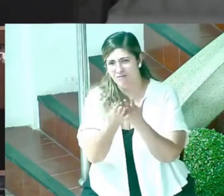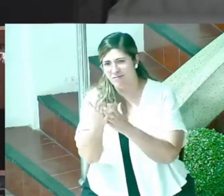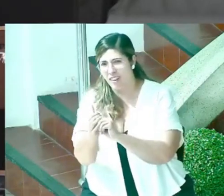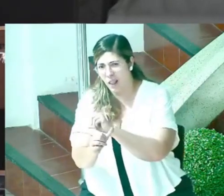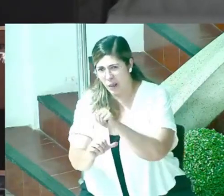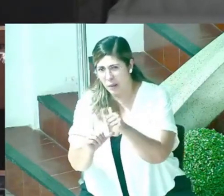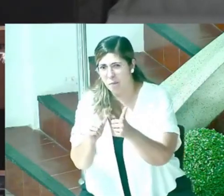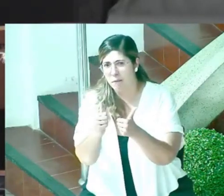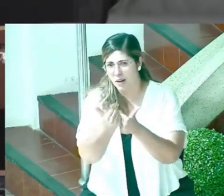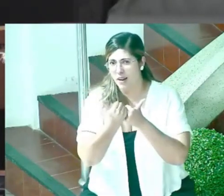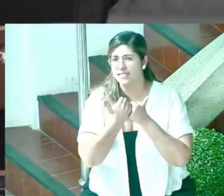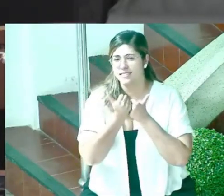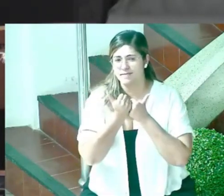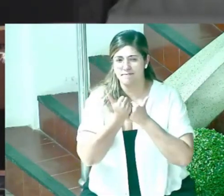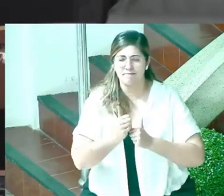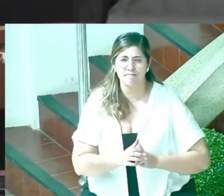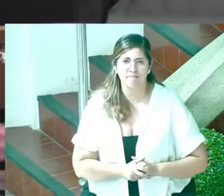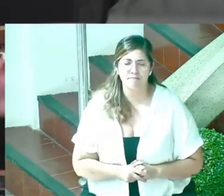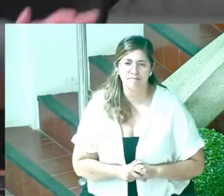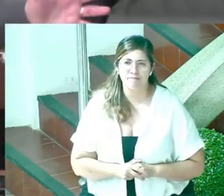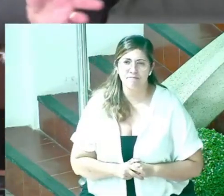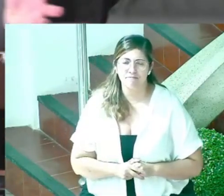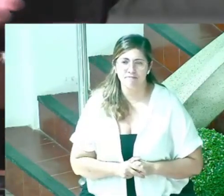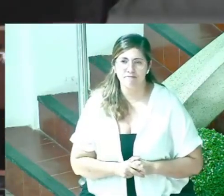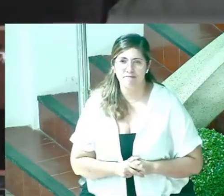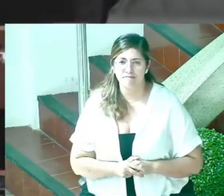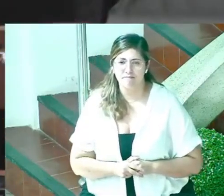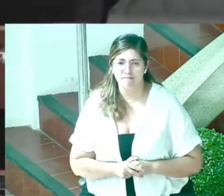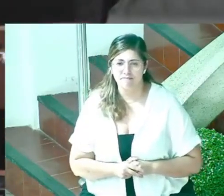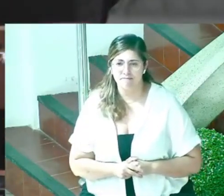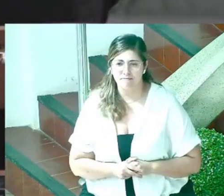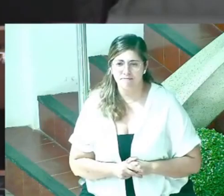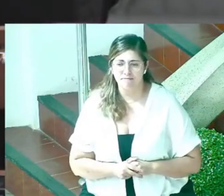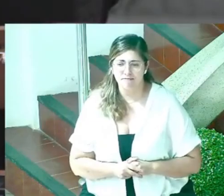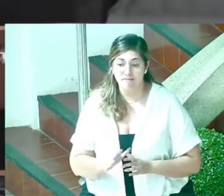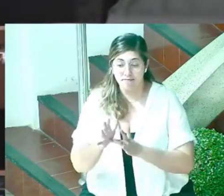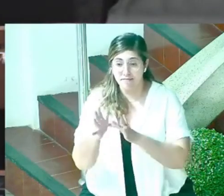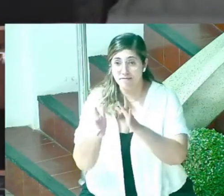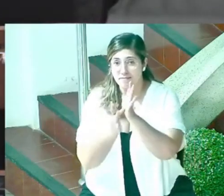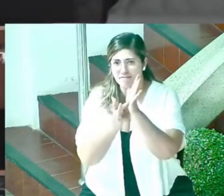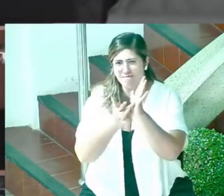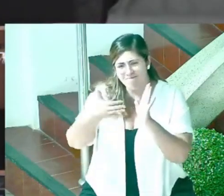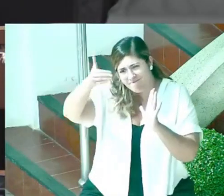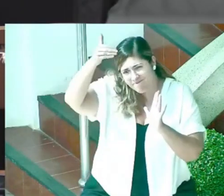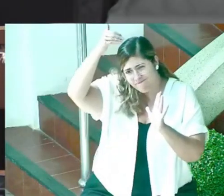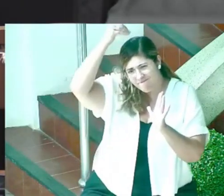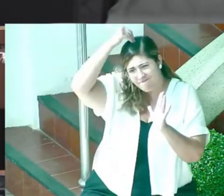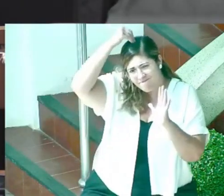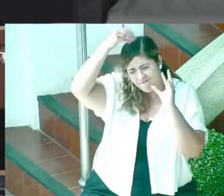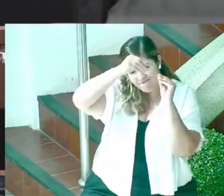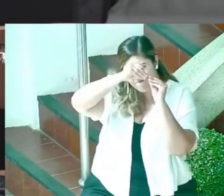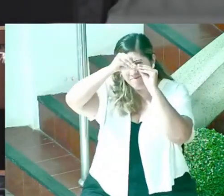Porque se nós entendemos a gravidade dos nossos pecados, se